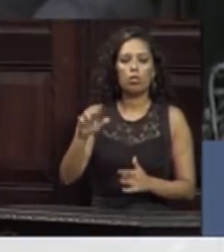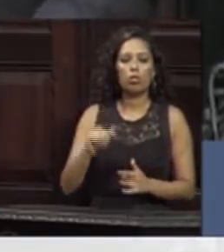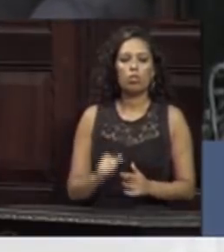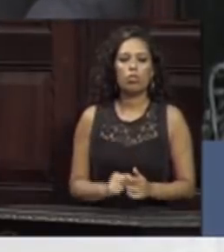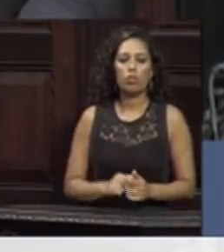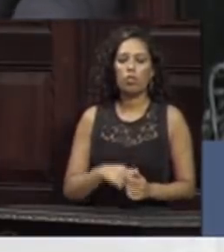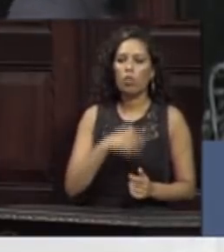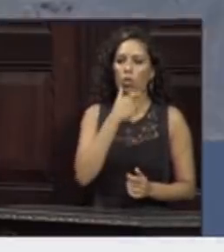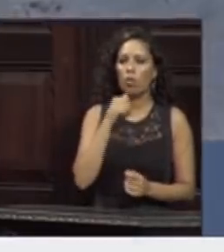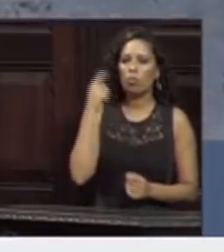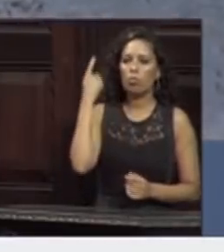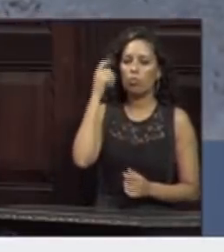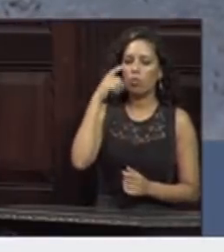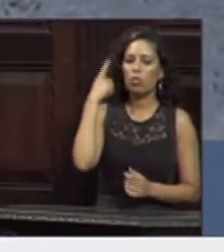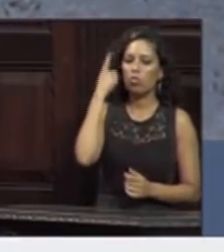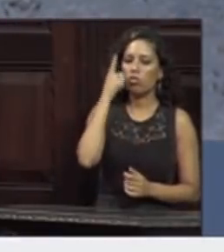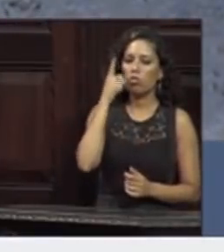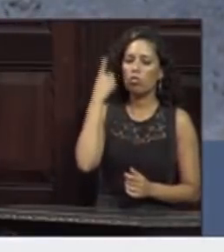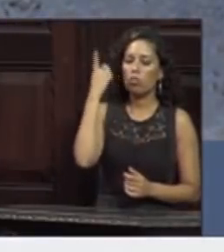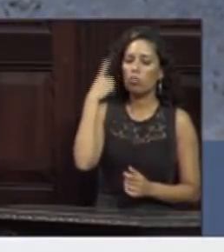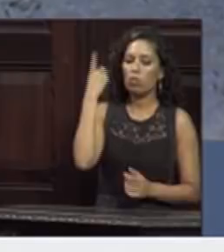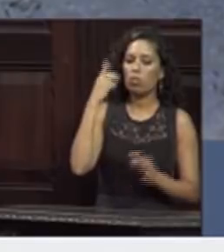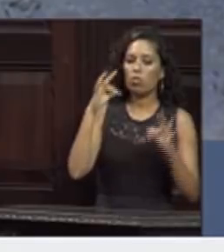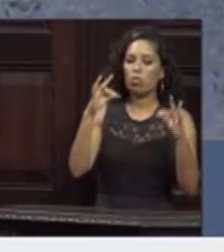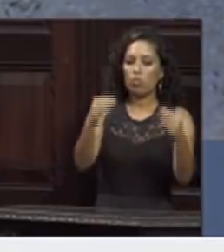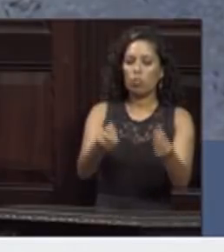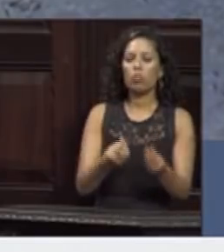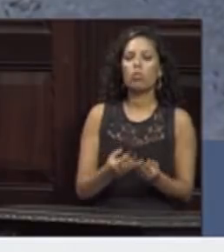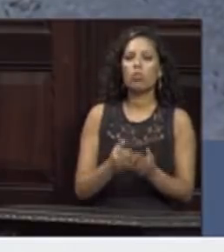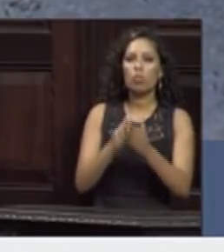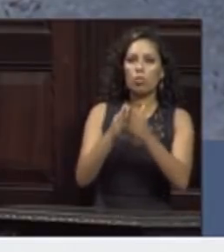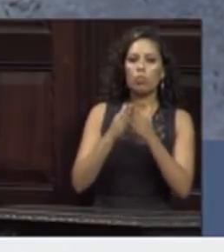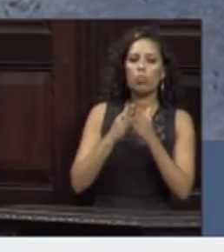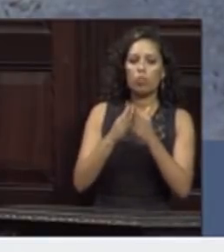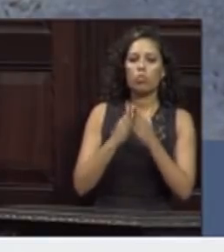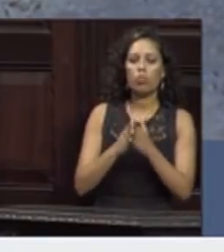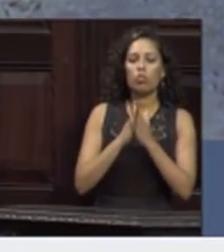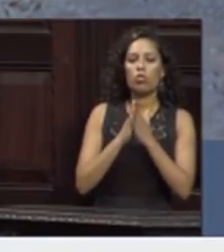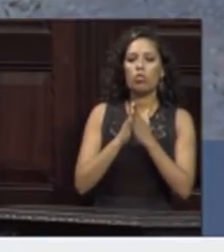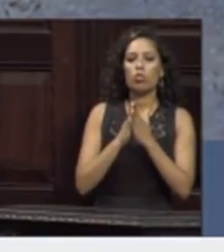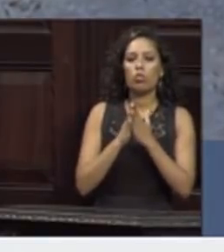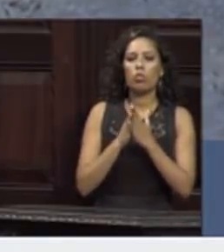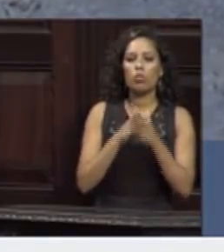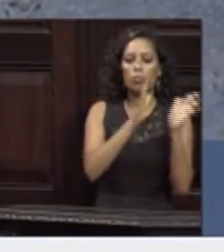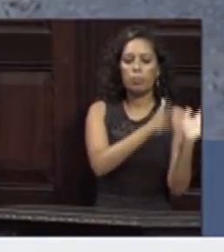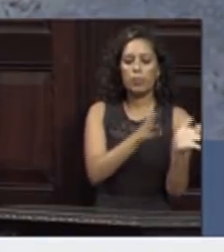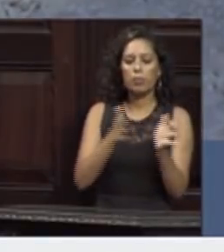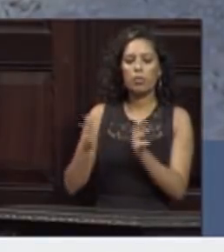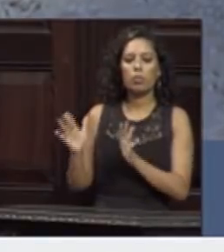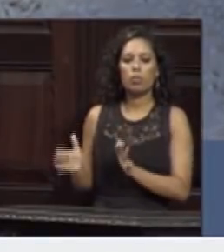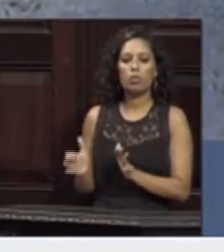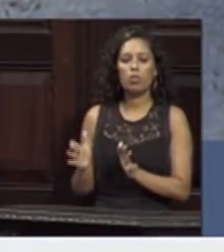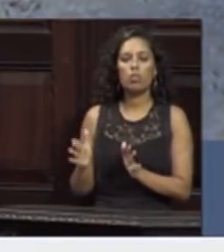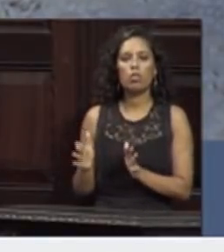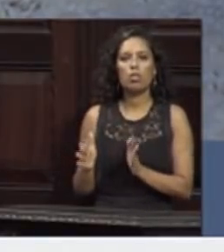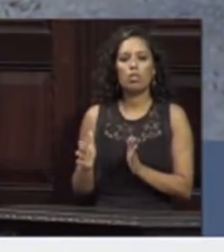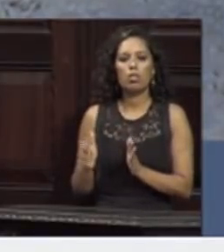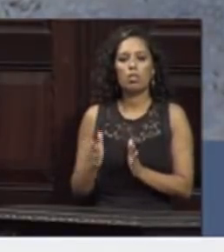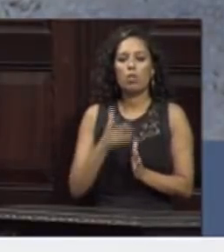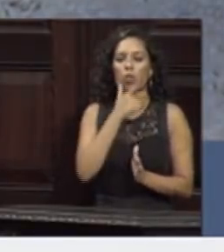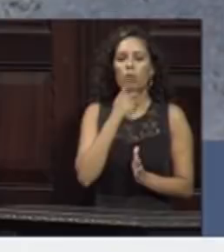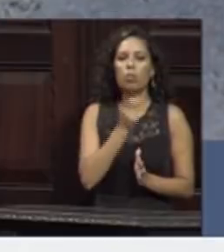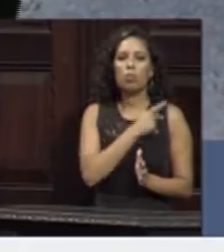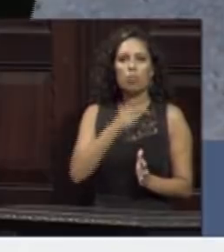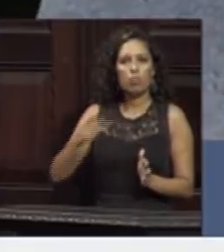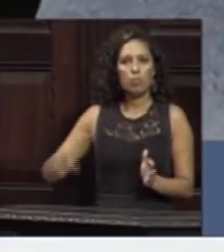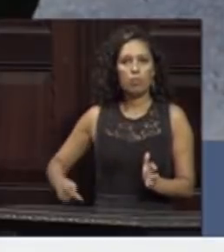Senhores deputados, estou pedindo a questão de ordem ao senhor